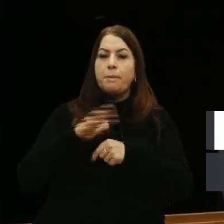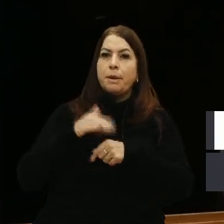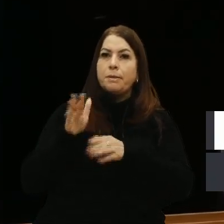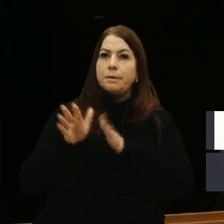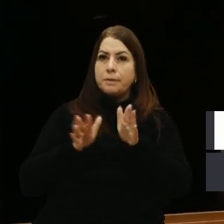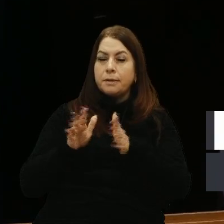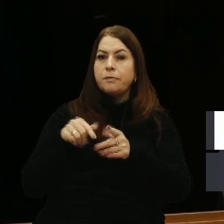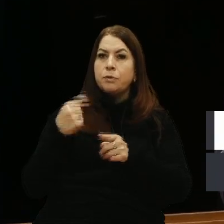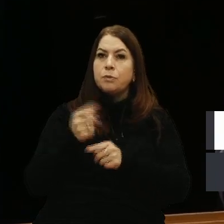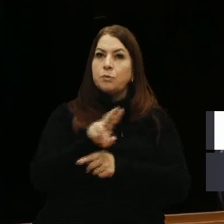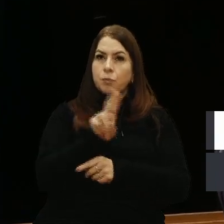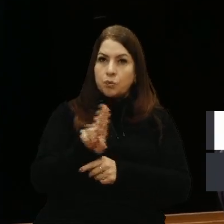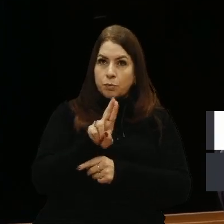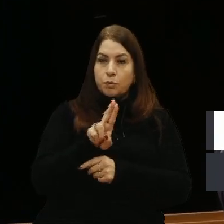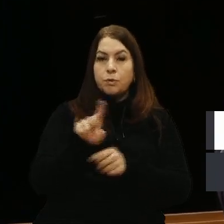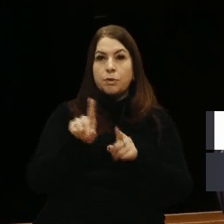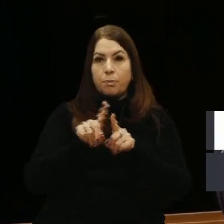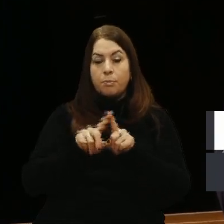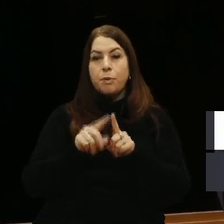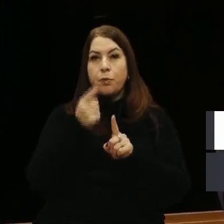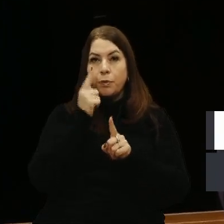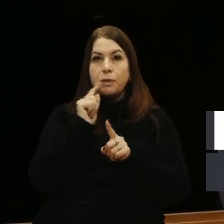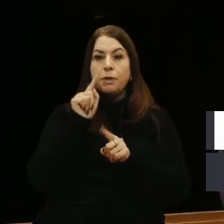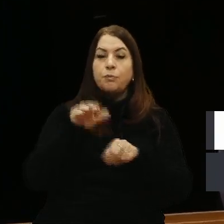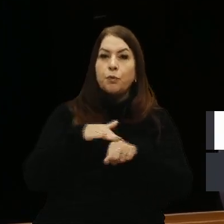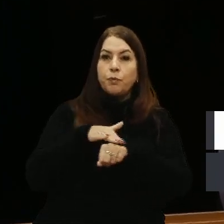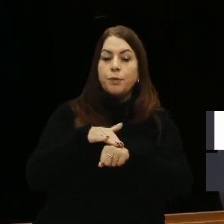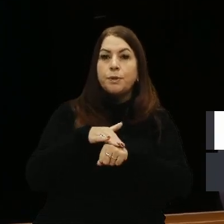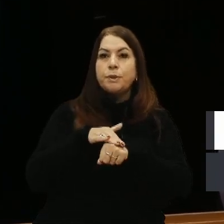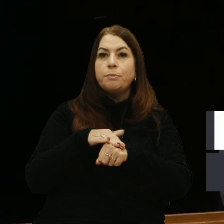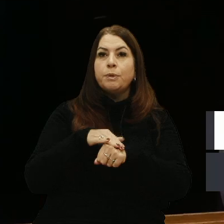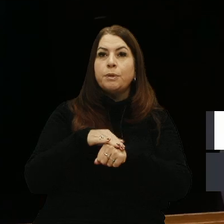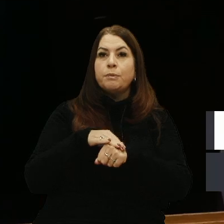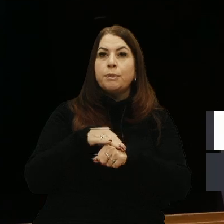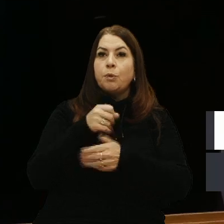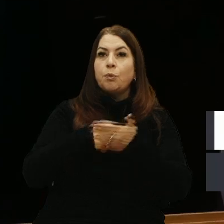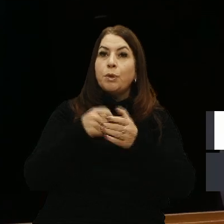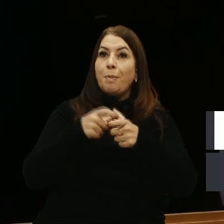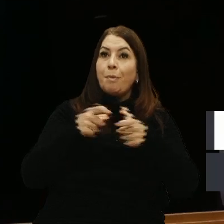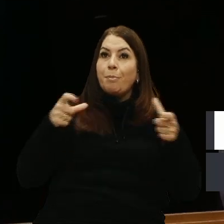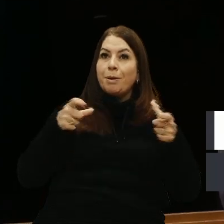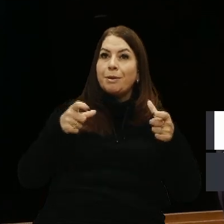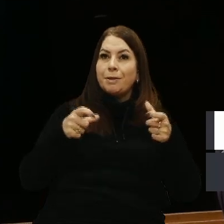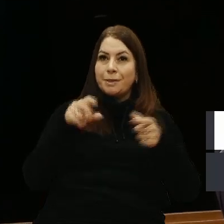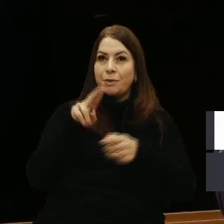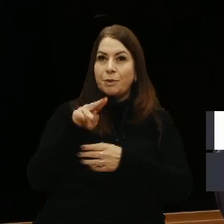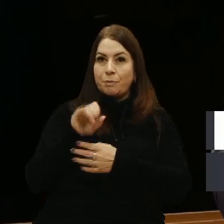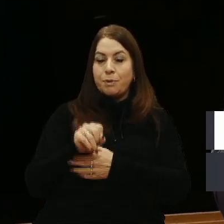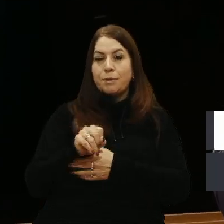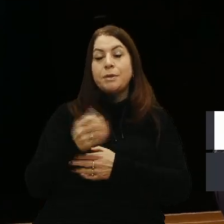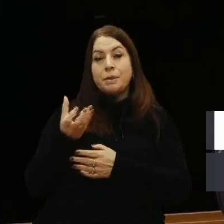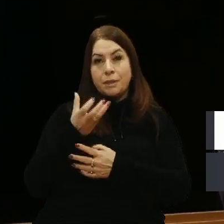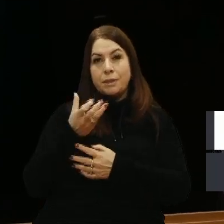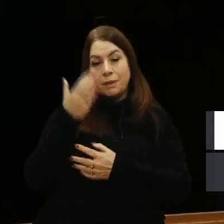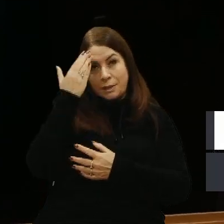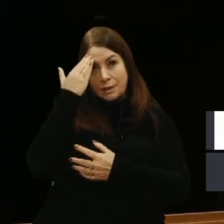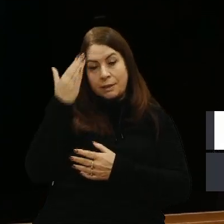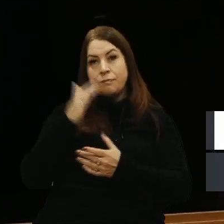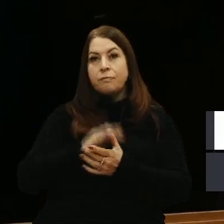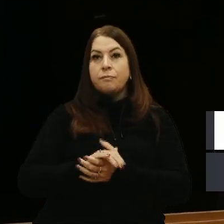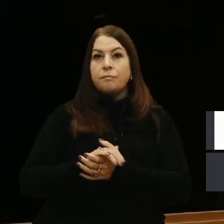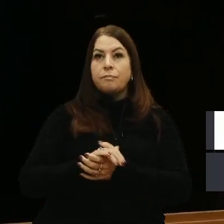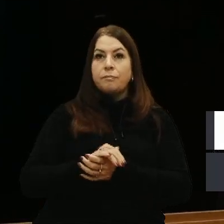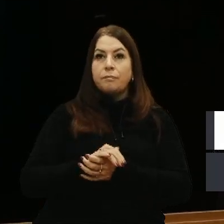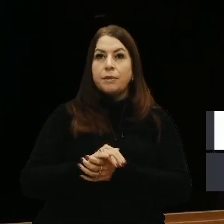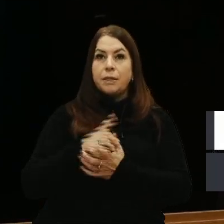acessível aos usuários e também podemos ali conversar sobre a luta pela ampliação da nossa unidade básica. Então, queria agradecer